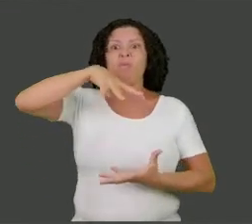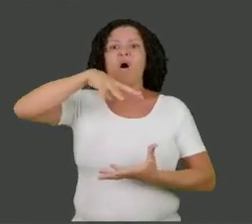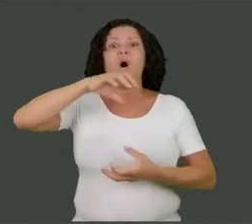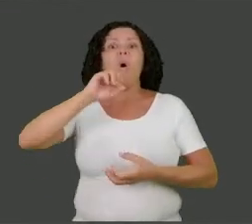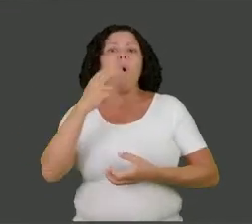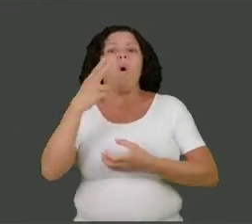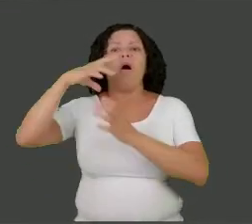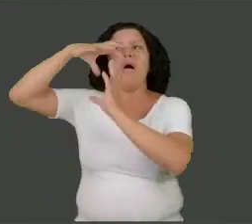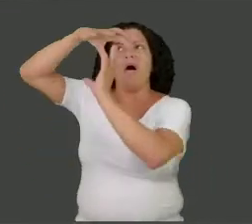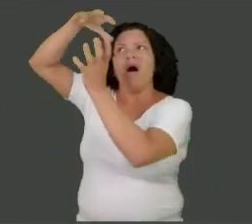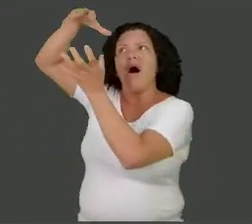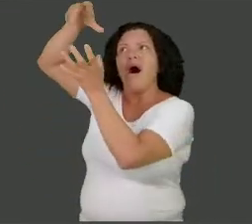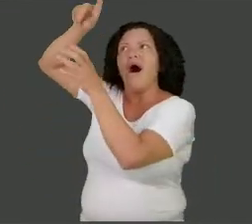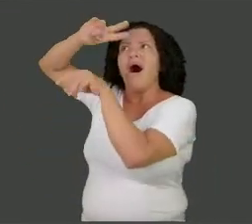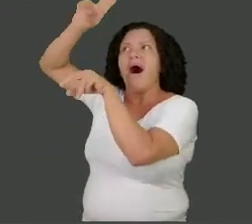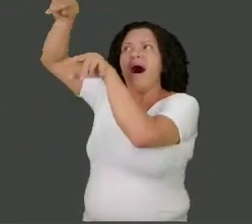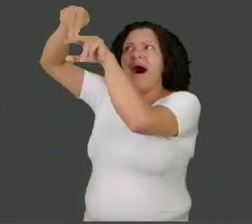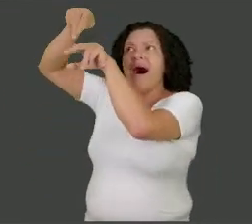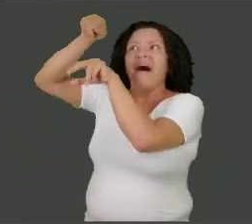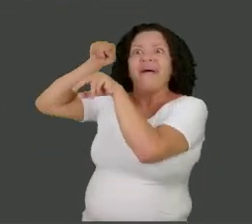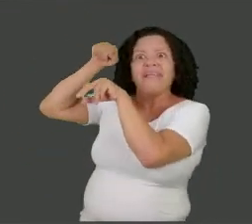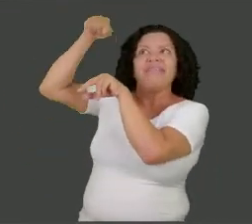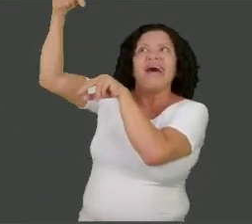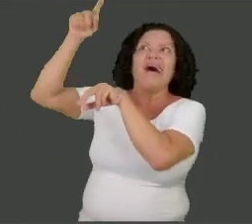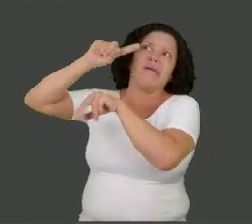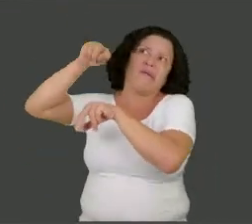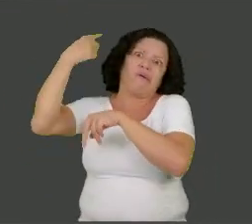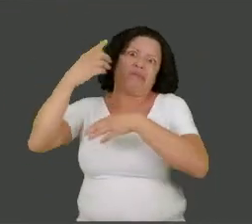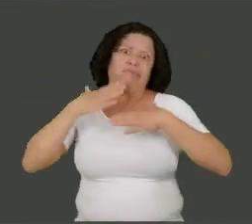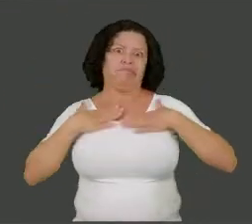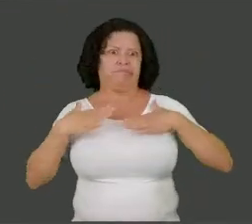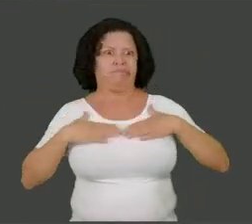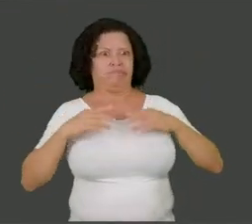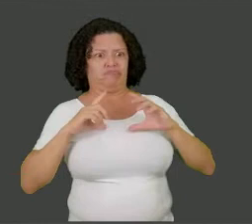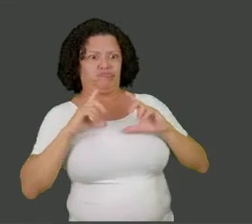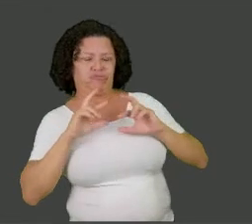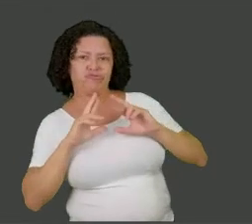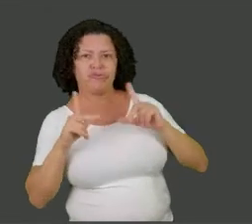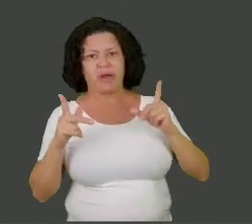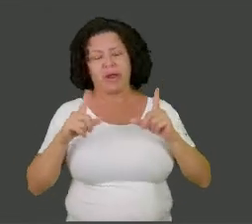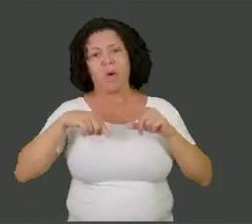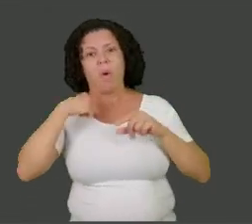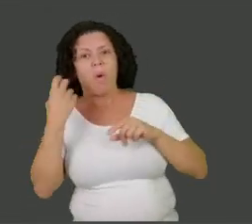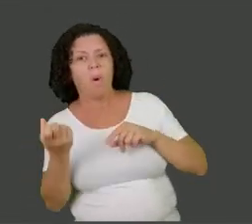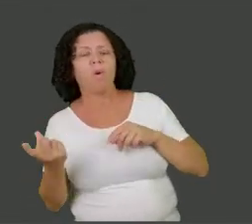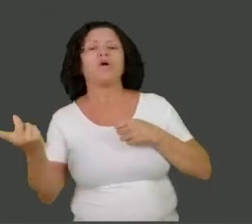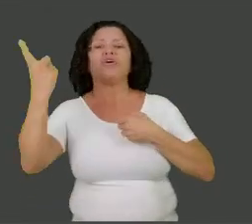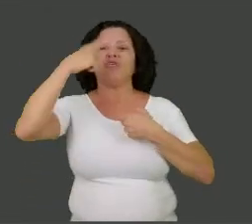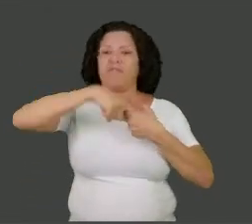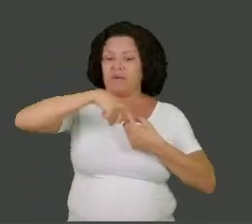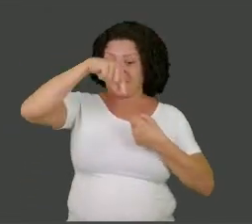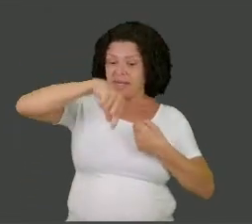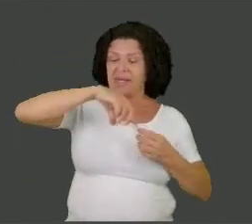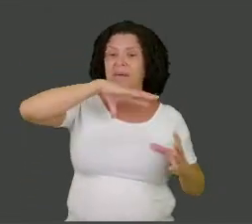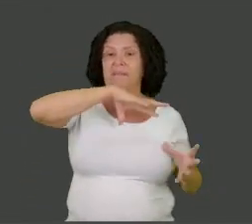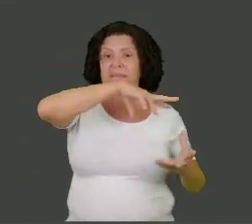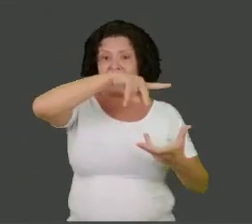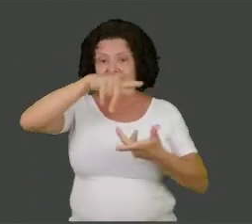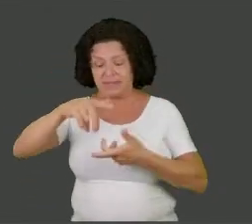outro planeta, tenhamos que vestir uma outra roupa de carne, né? Quando retornarmos ao planeta